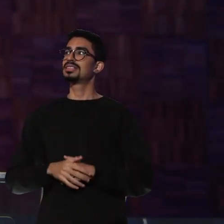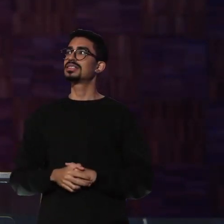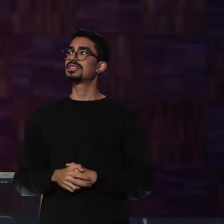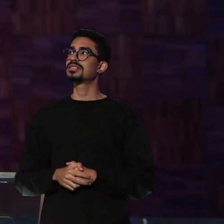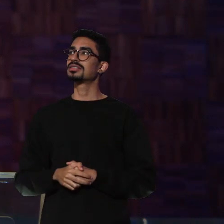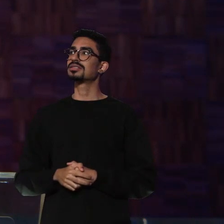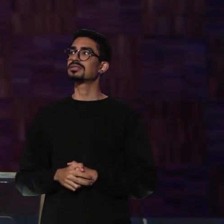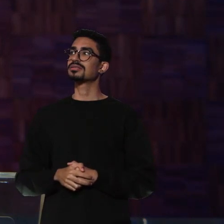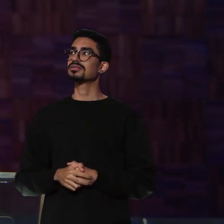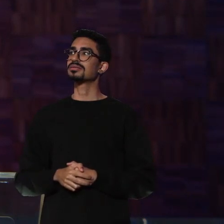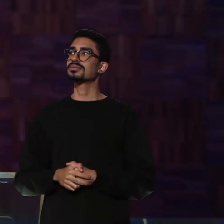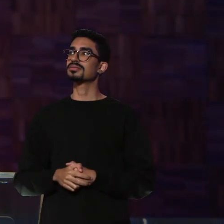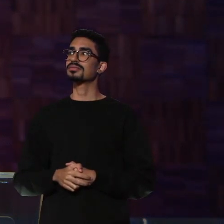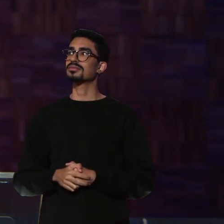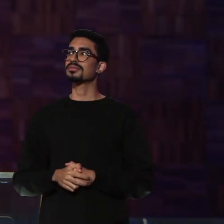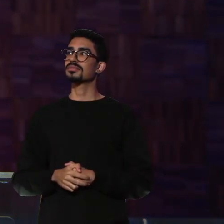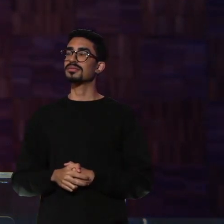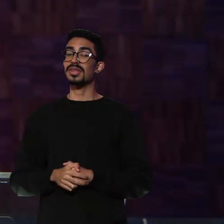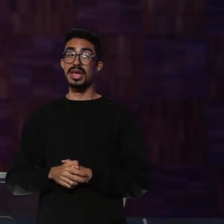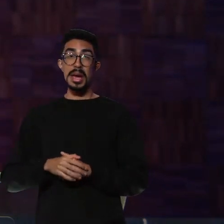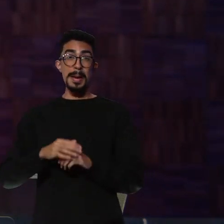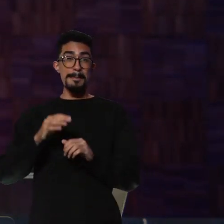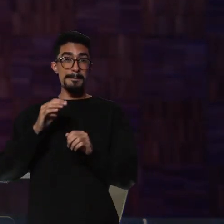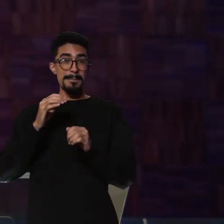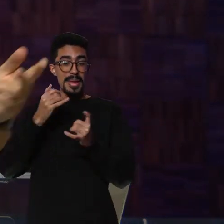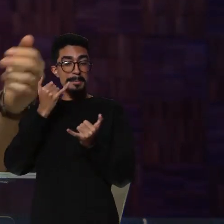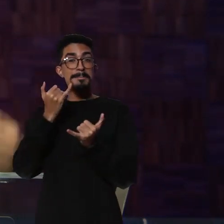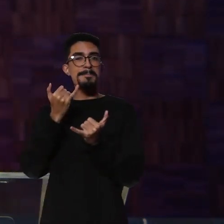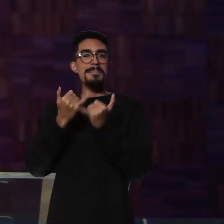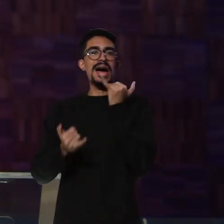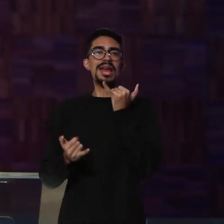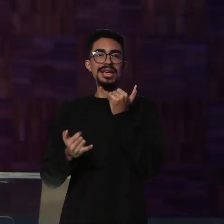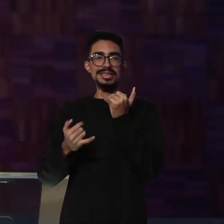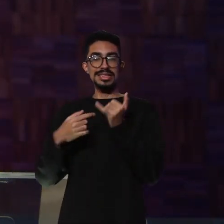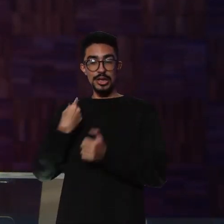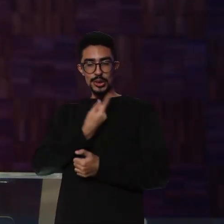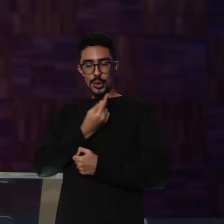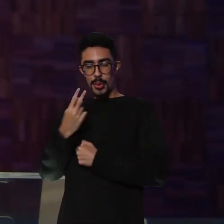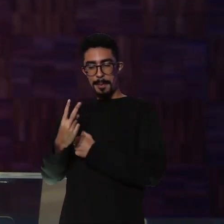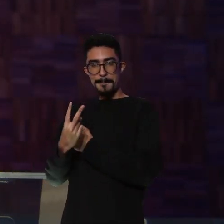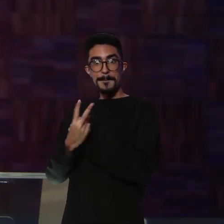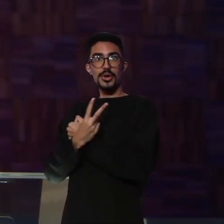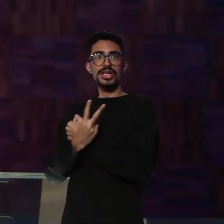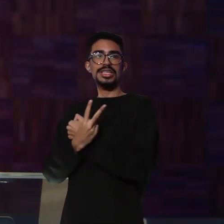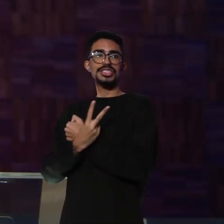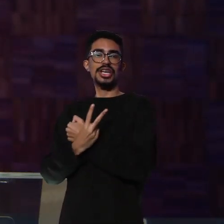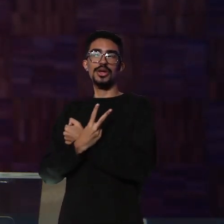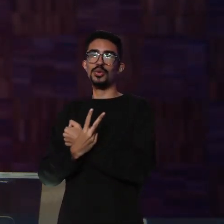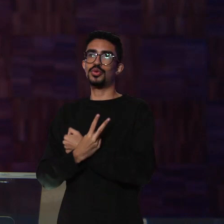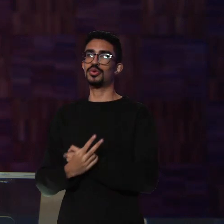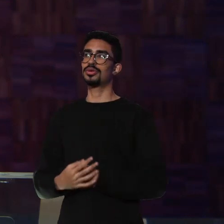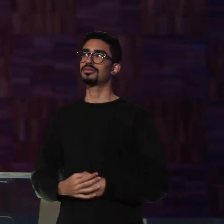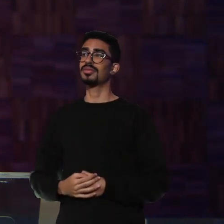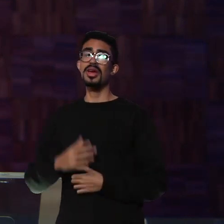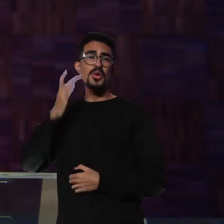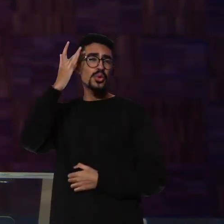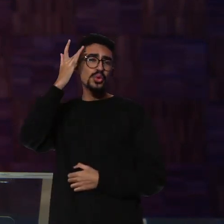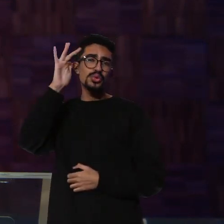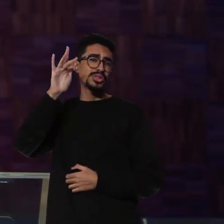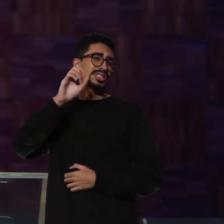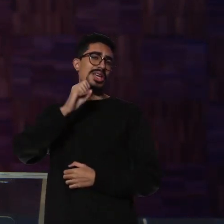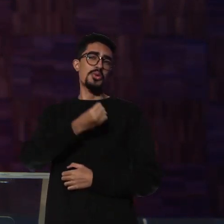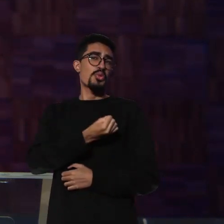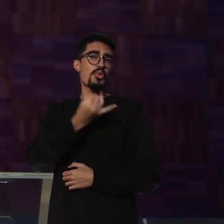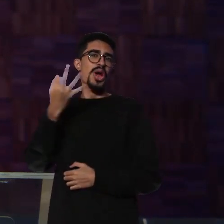conforto, parecem mais uma proteção do que realmente uma prisão. E eu não sei quais são as prisões que você tem